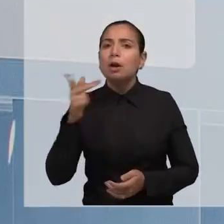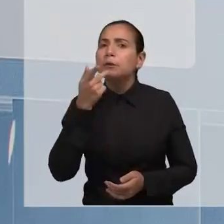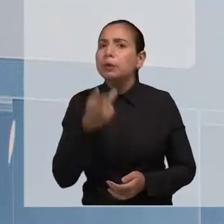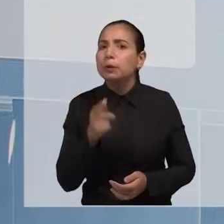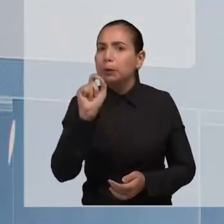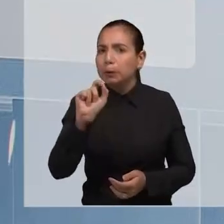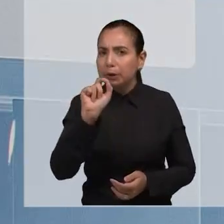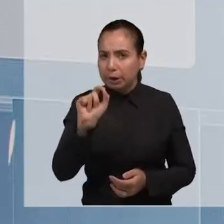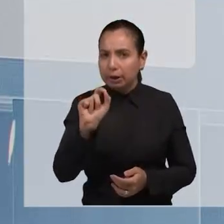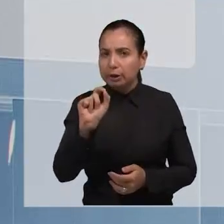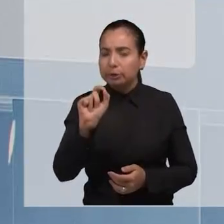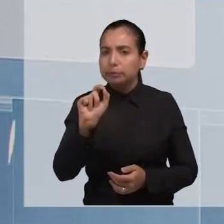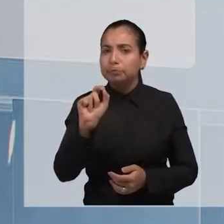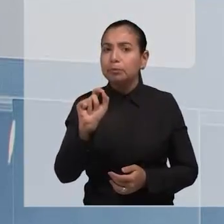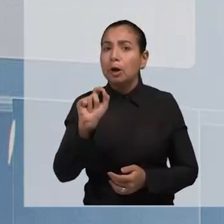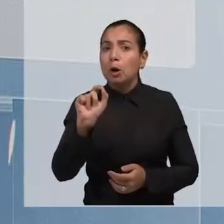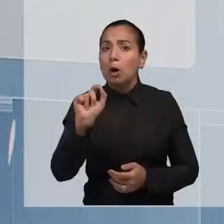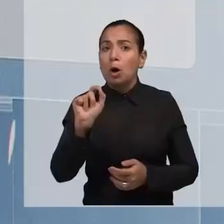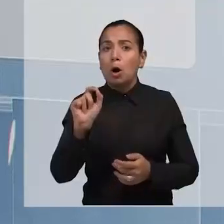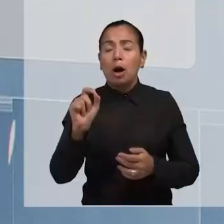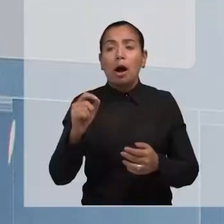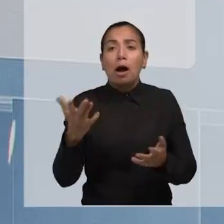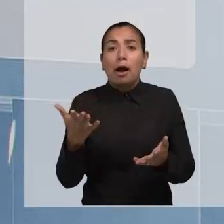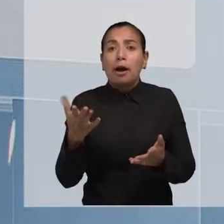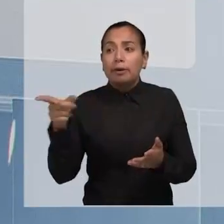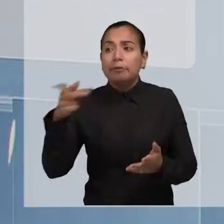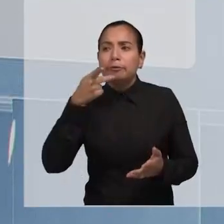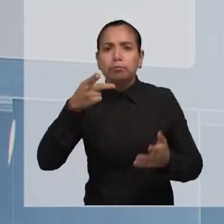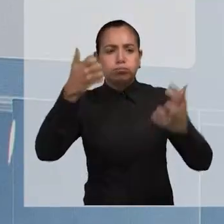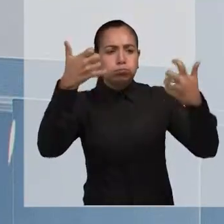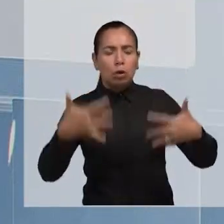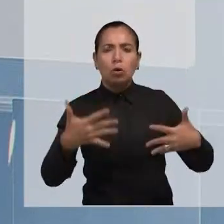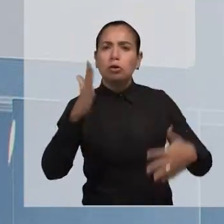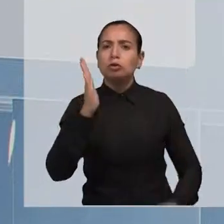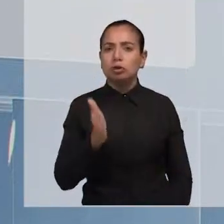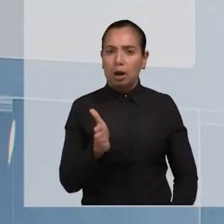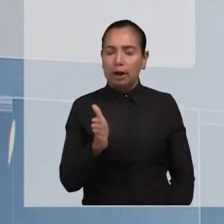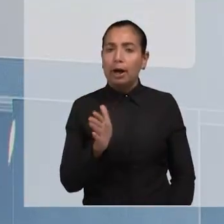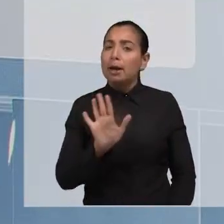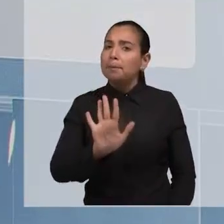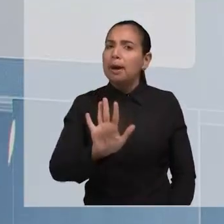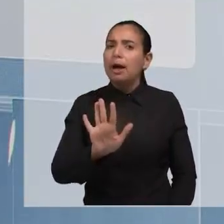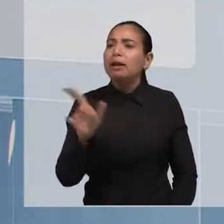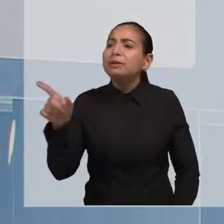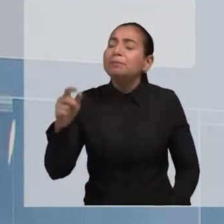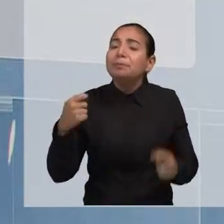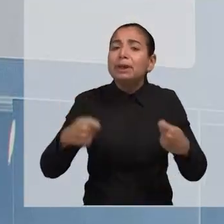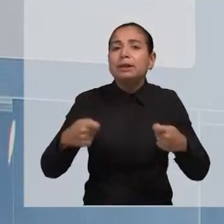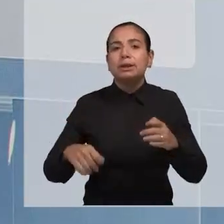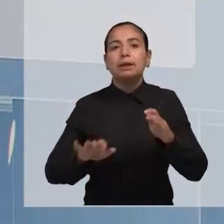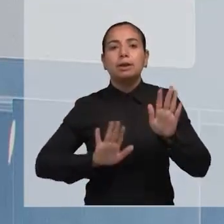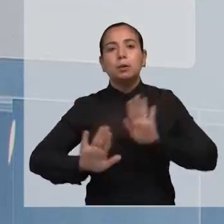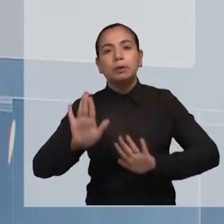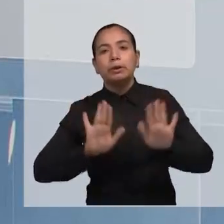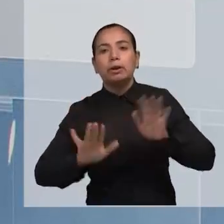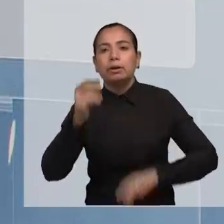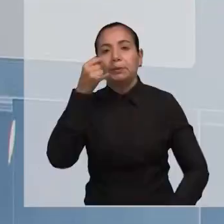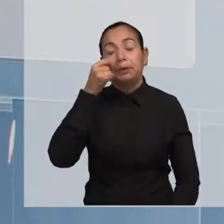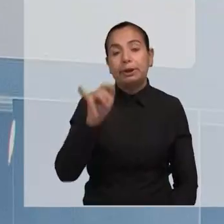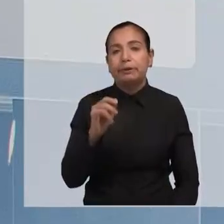botou um ponto final. O problema é não criar mais, né, Luiz? É não criar mais. Ele ficou horrorizado, como é que...